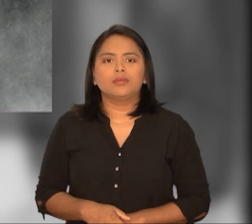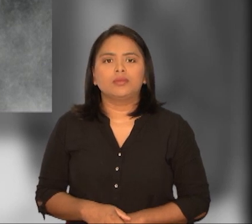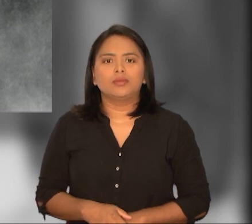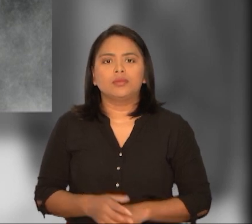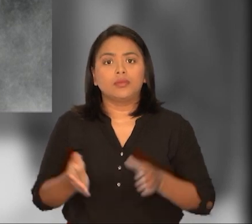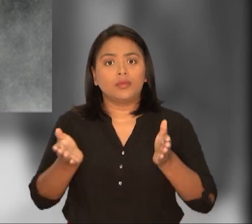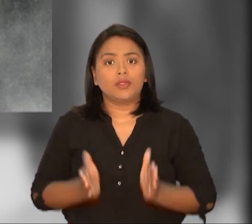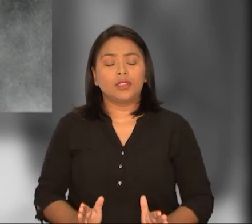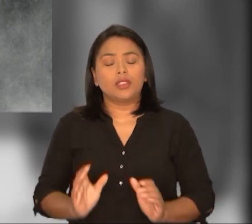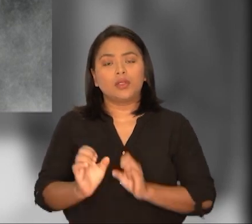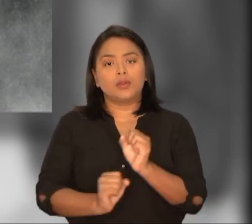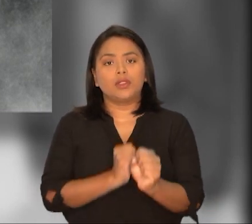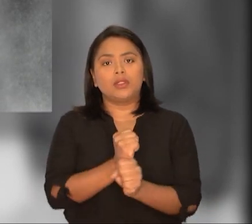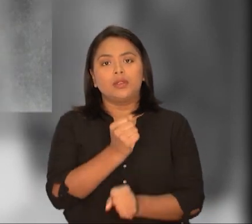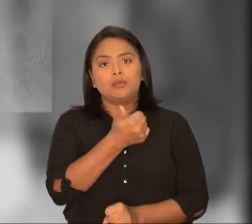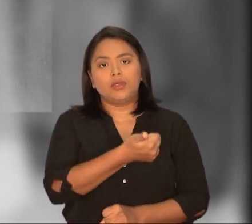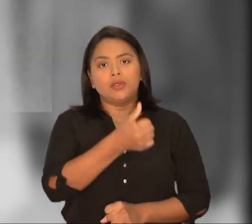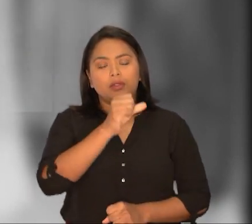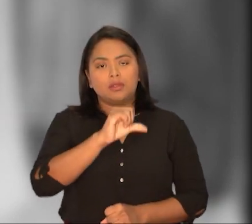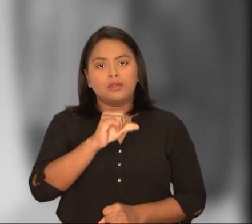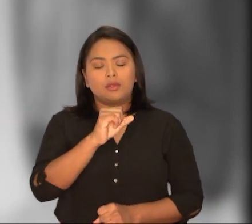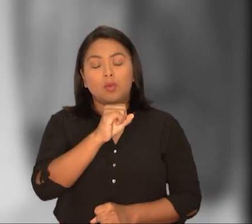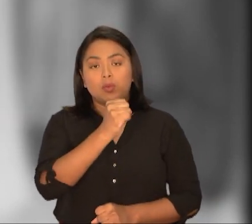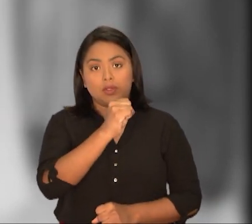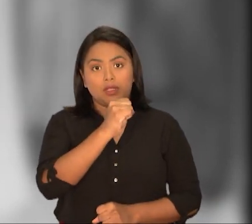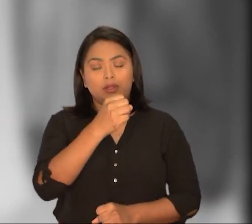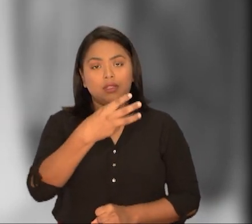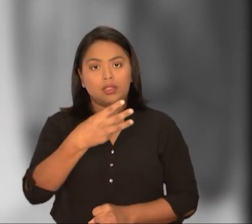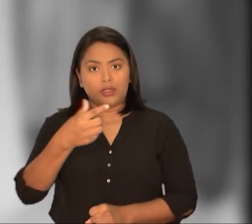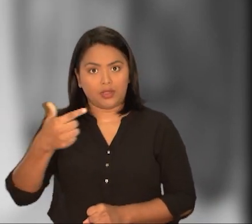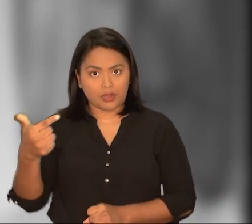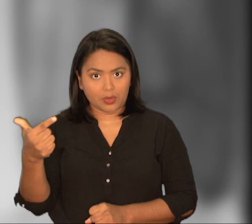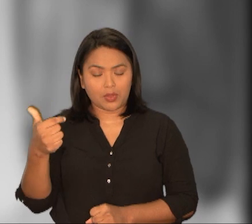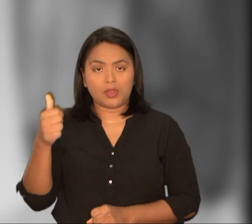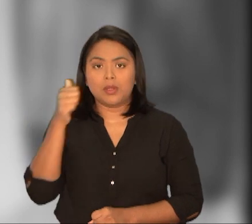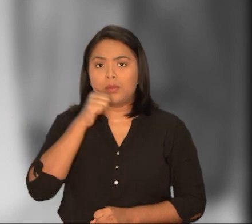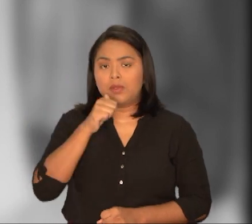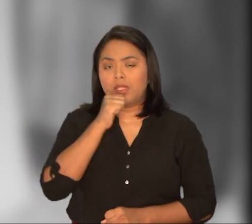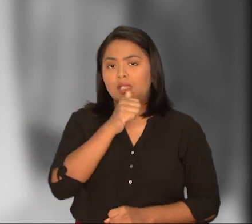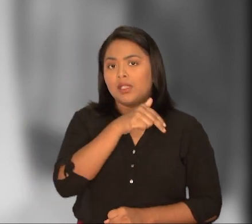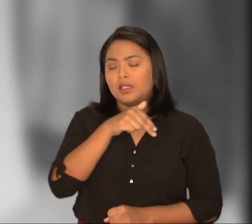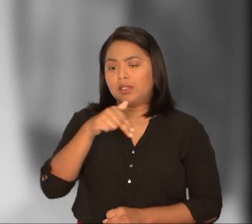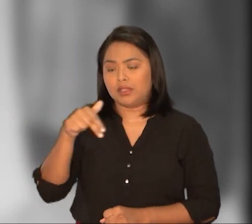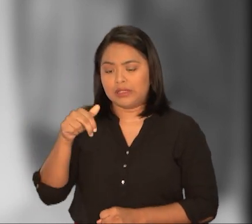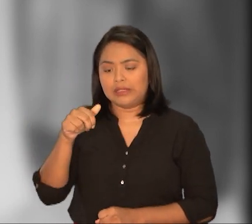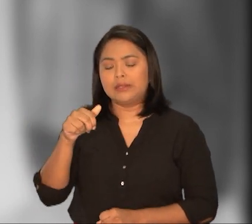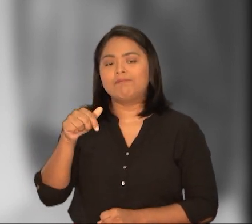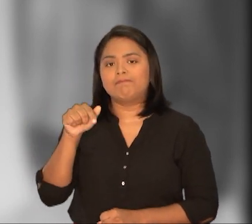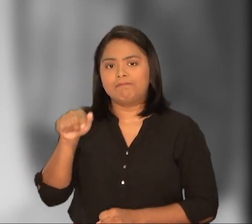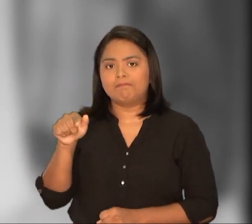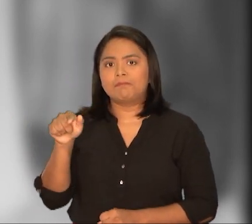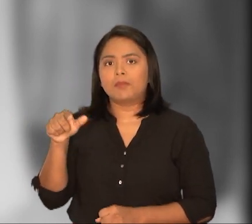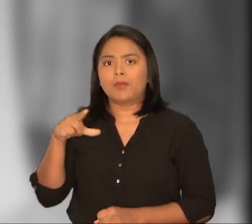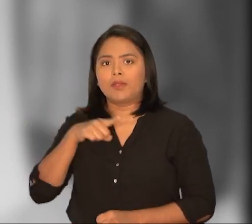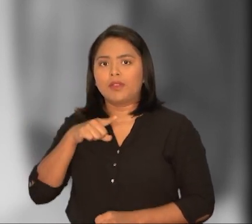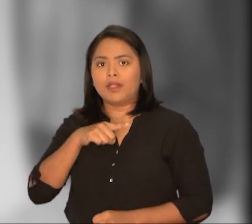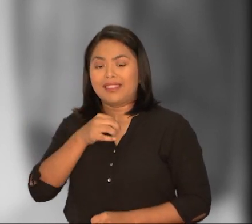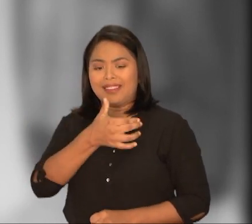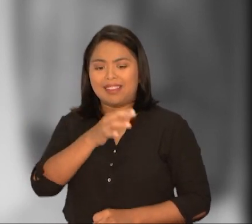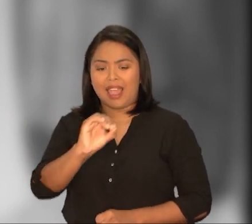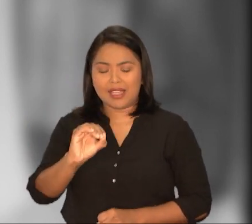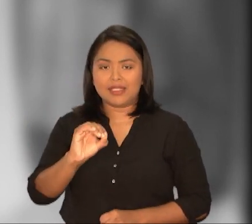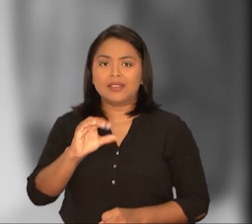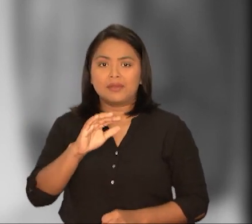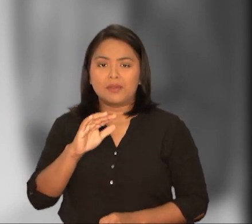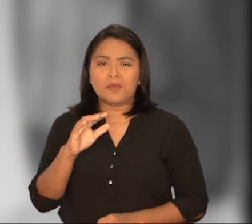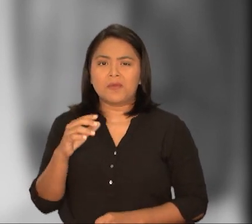Nascida em 1832 nos Estados Unidos, Anne Jarvis passou pela dor de perder 10 filhos por doenças infantis. Para evitar